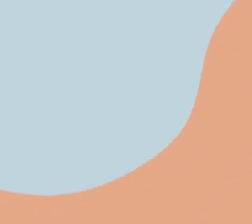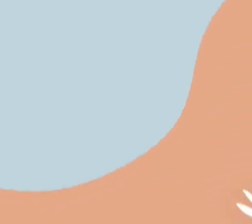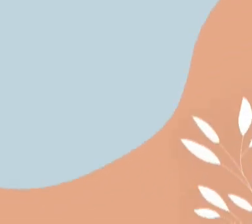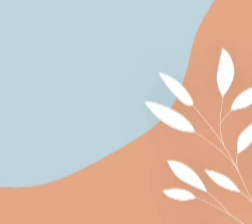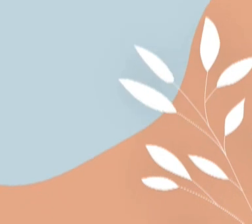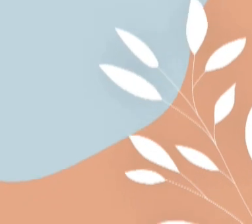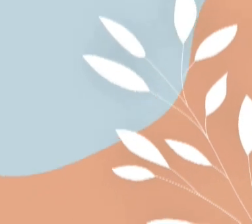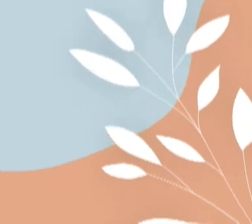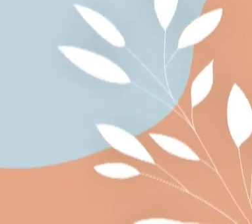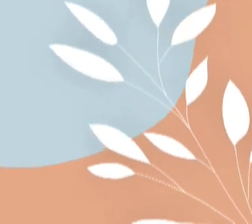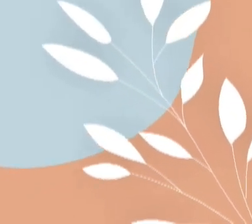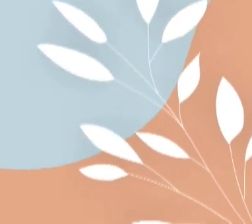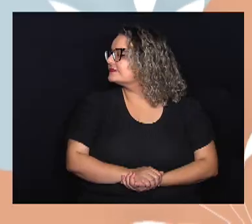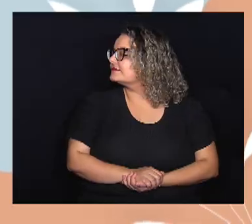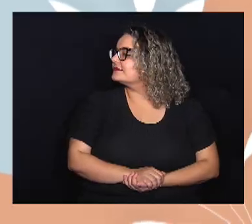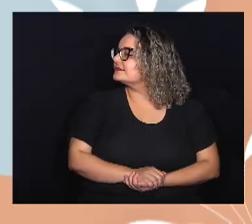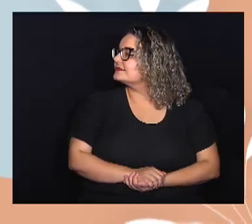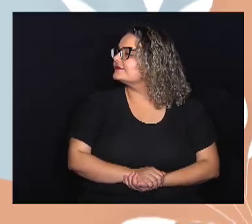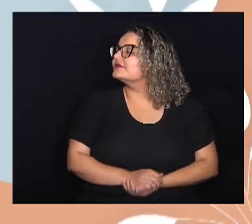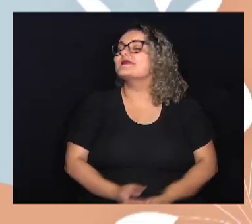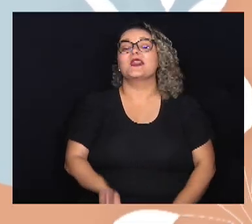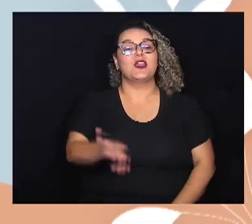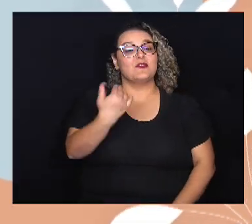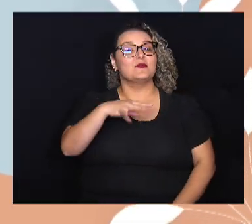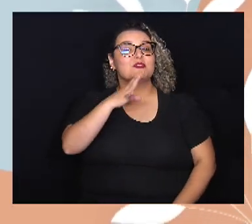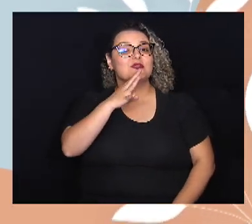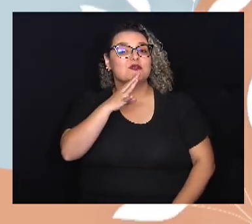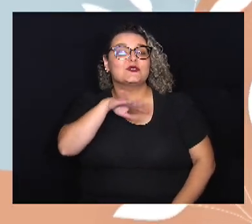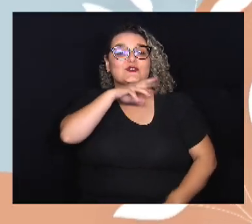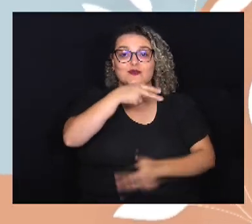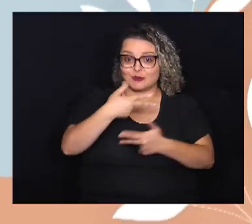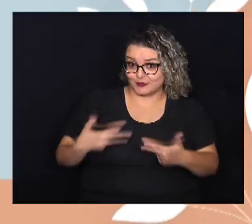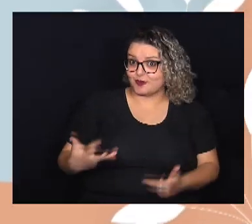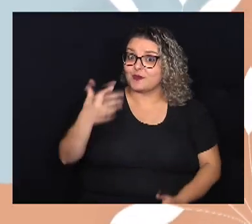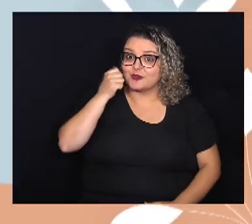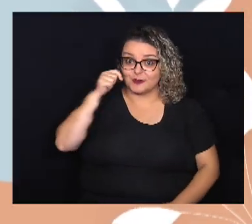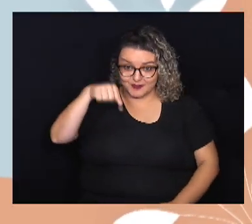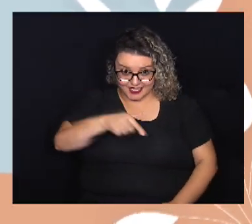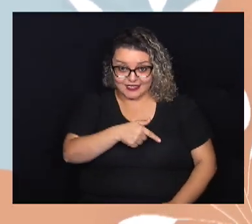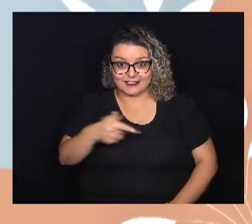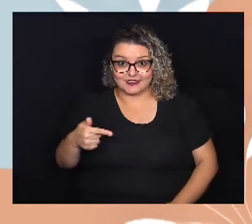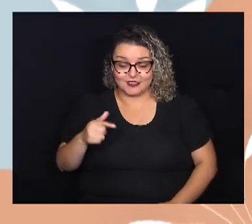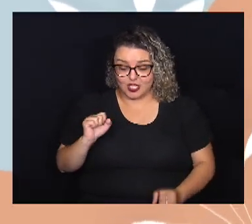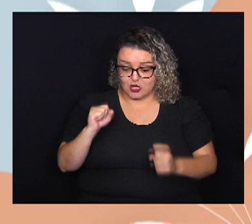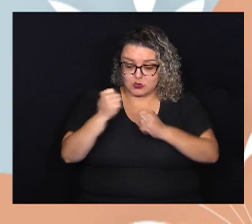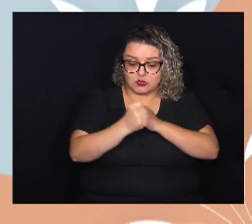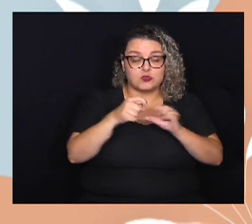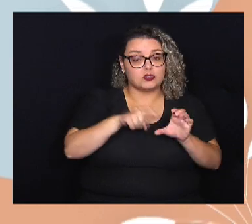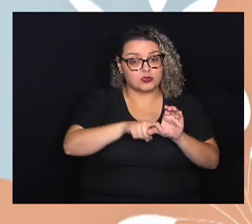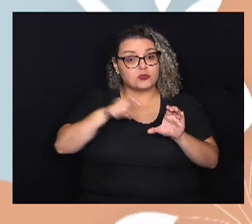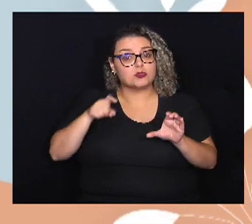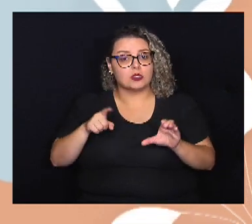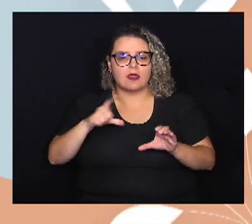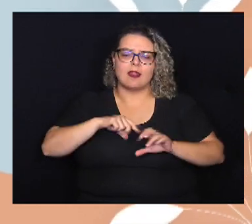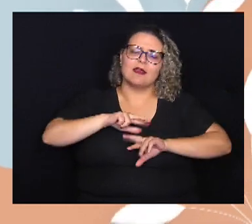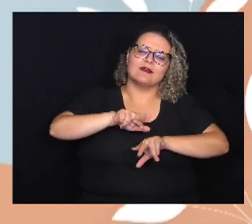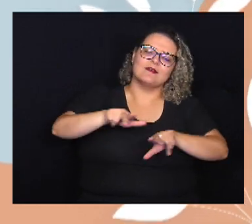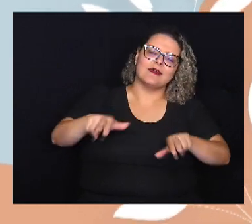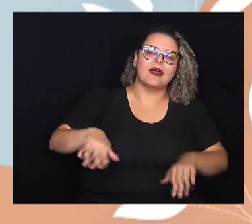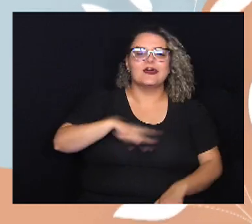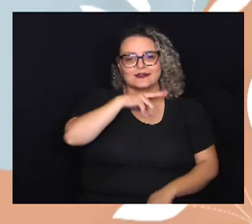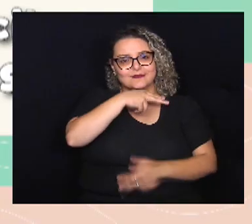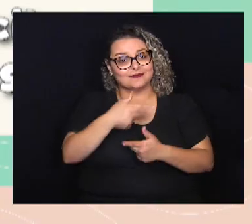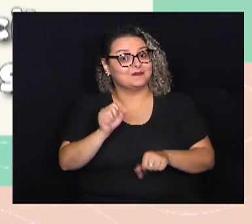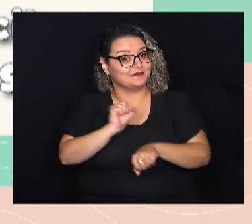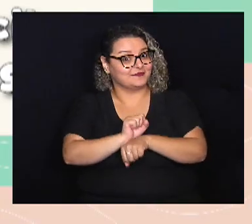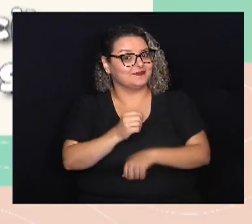Vamos conhecer os bichinhos que estão para adoção nesta semana? Os protetores independentes tem vários animais esperando